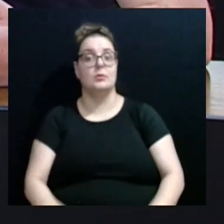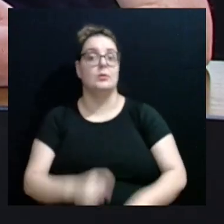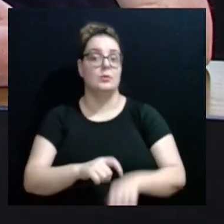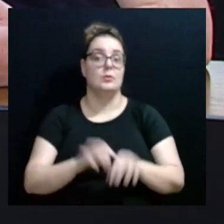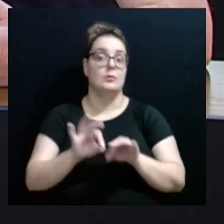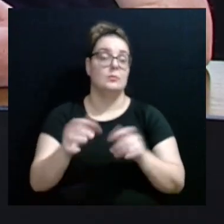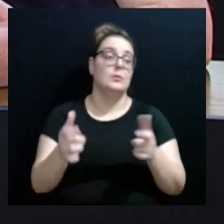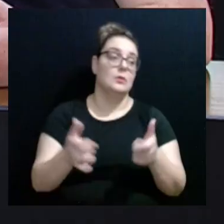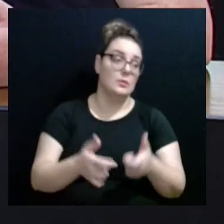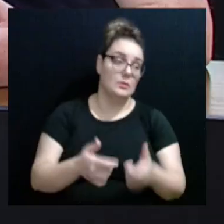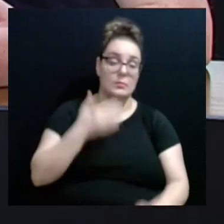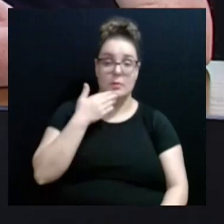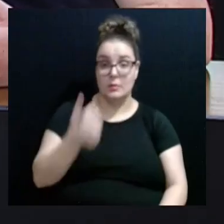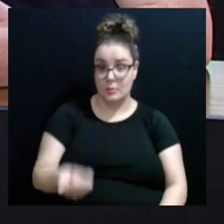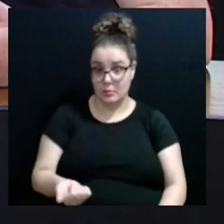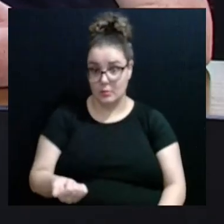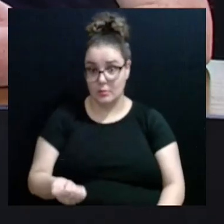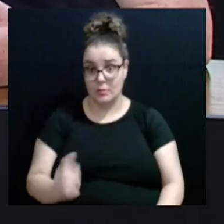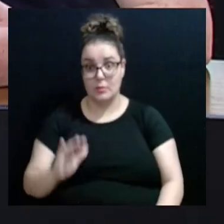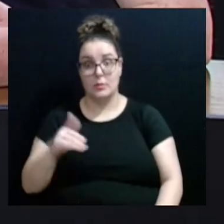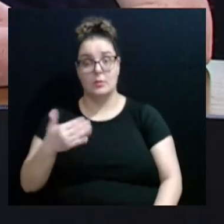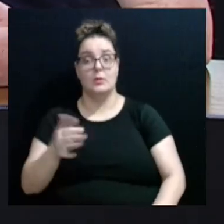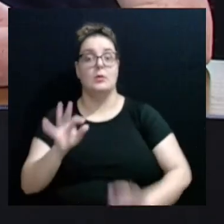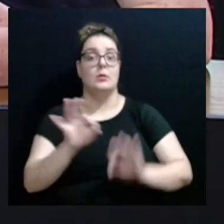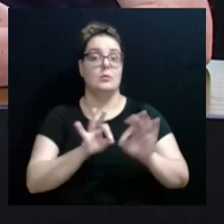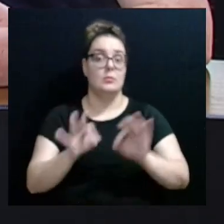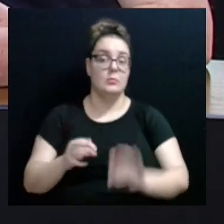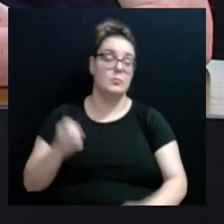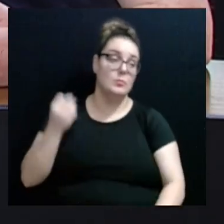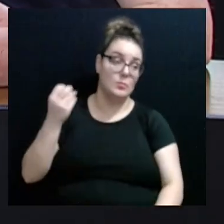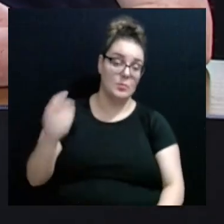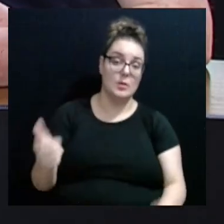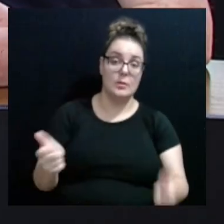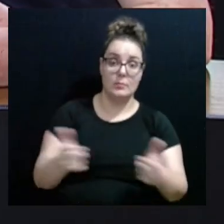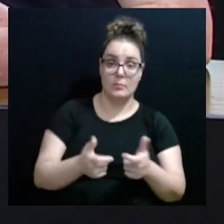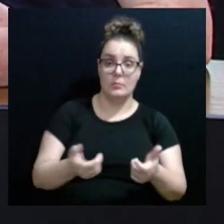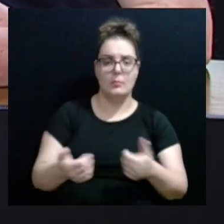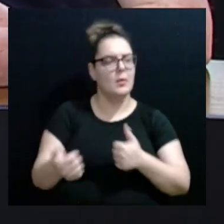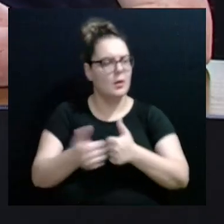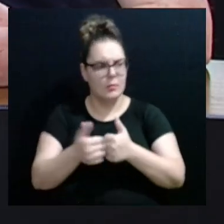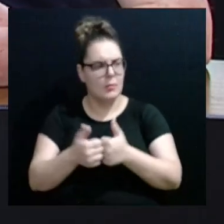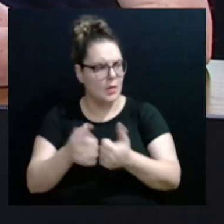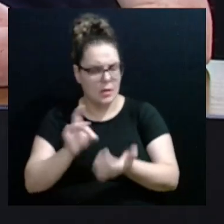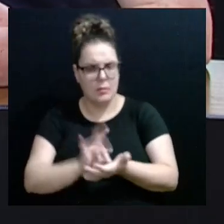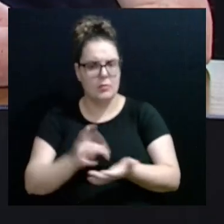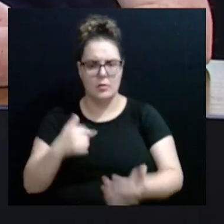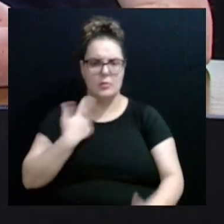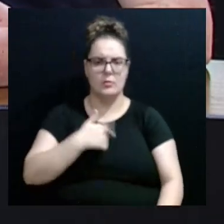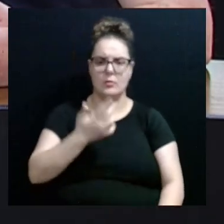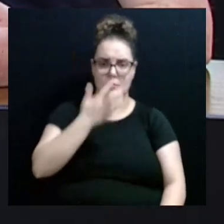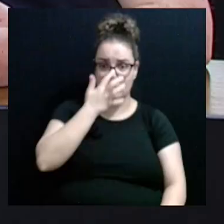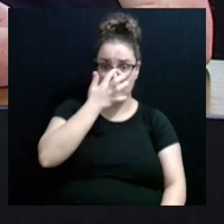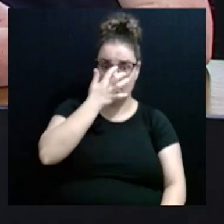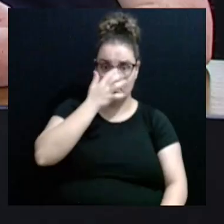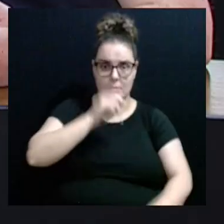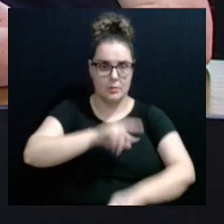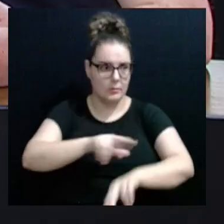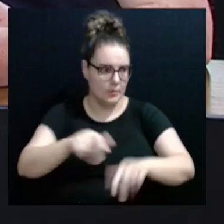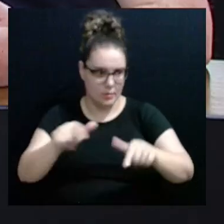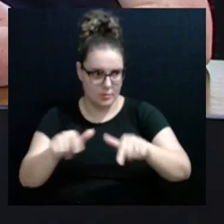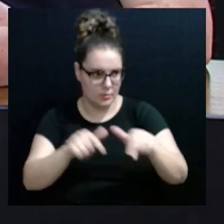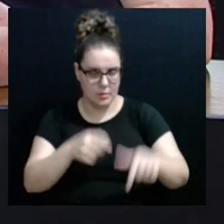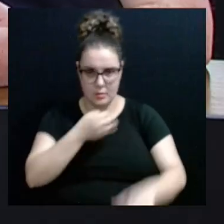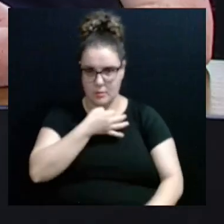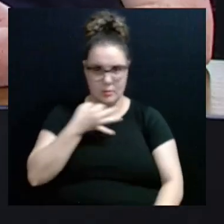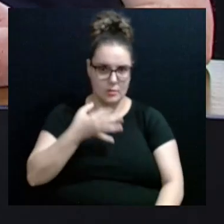E quando você se planeja fazer uma viagem mais curta, mais próximo nosso aqui, né? Tem lugares ótimos, você pode fazer com